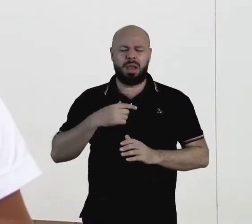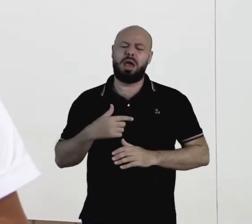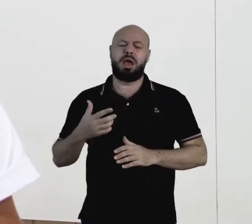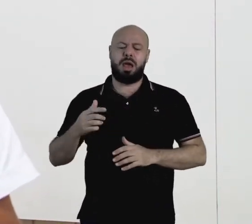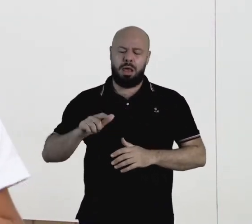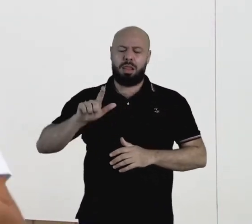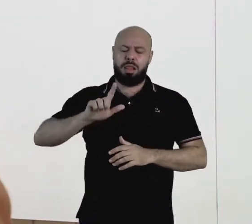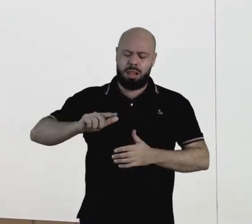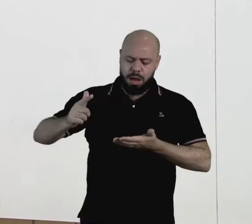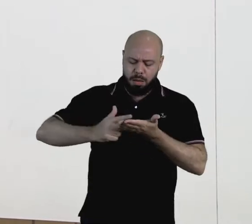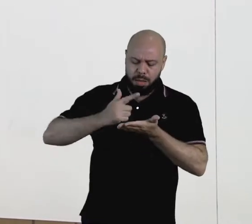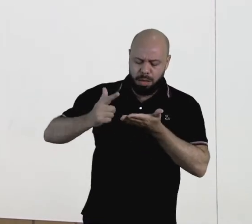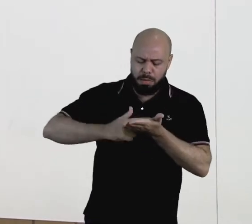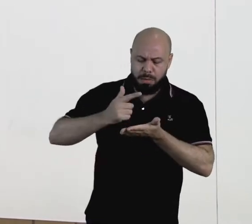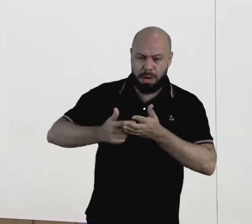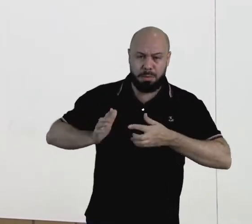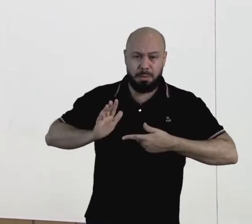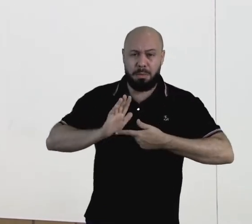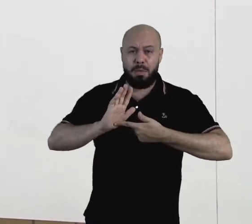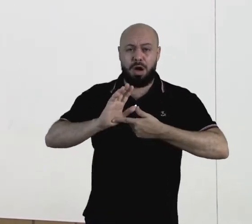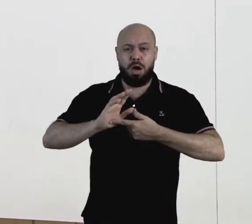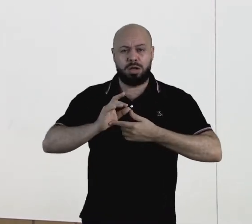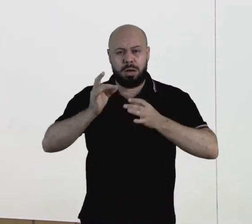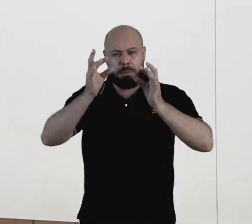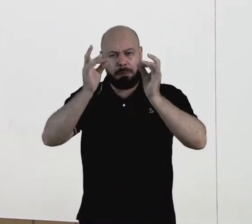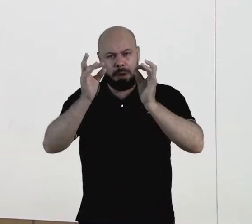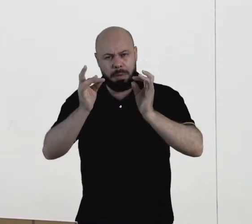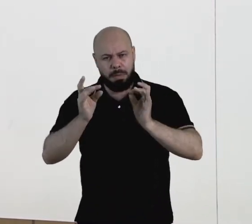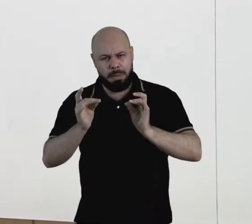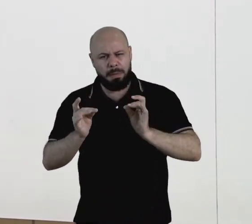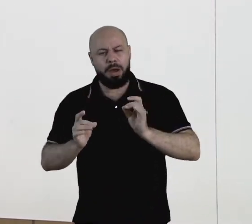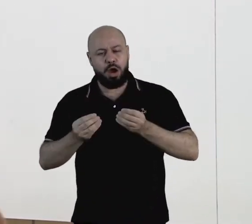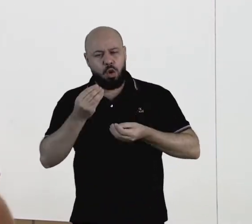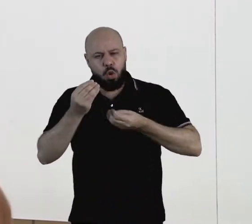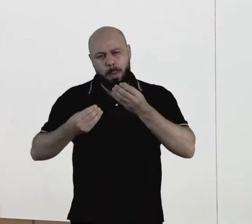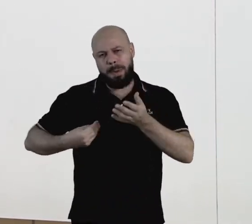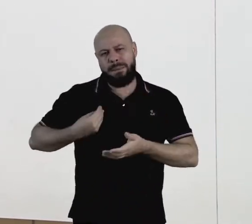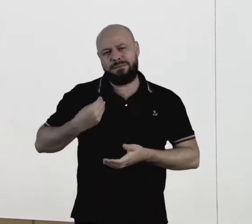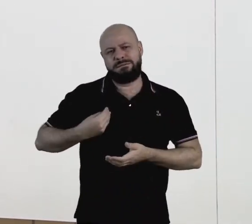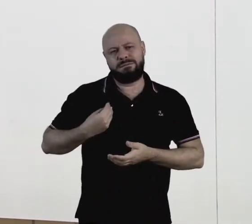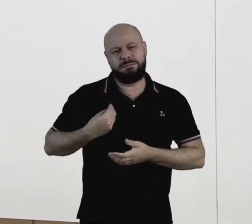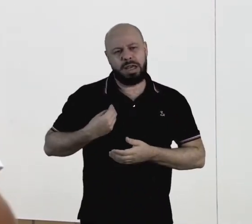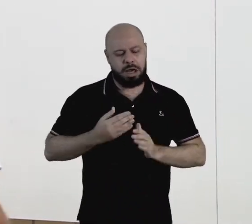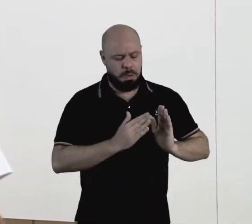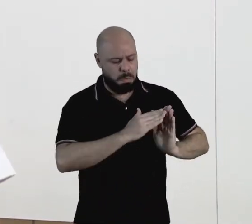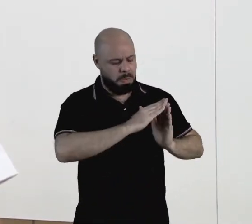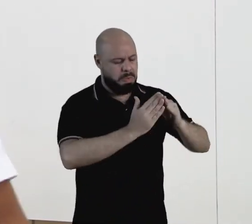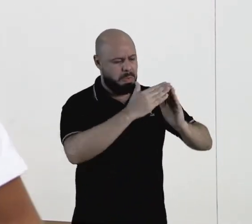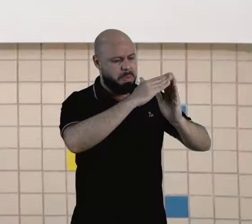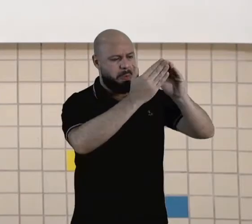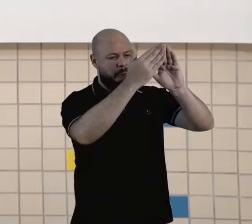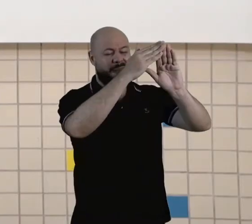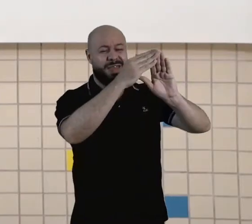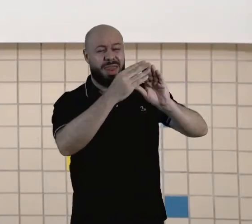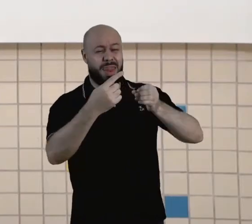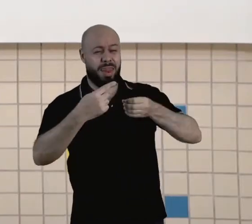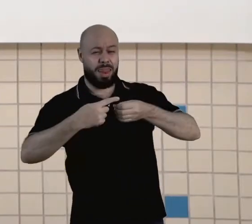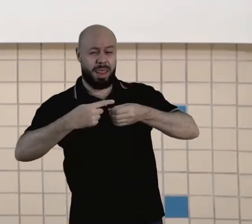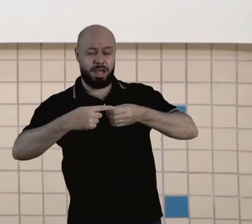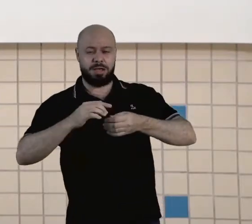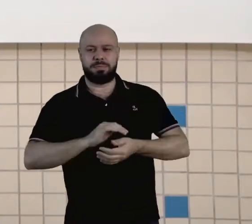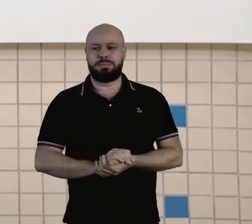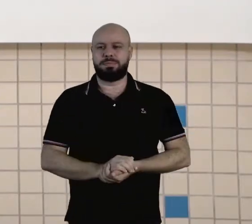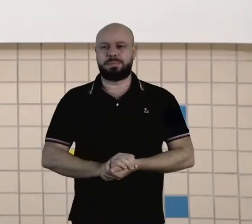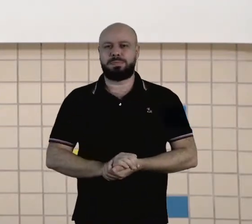época que descrevem com mais detalhes como que era essa situação urbana. Começa a